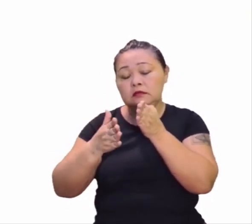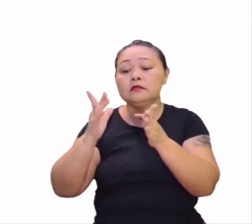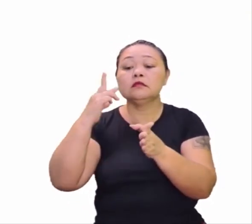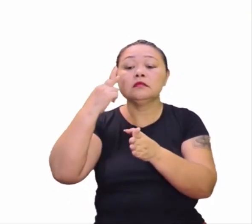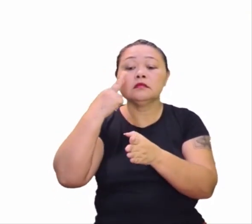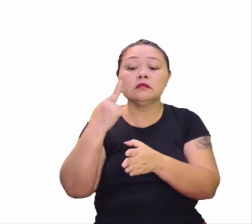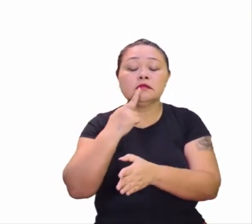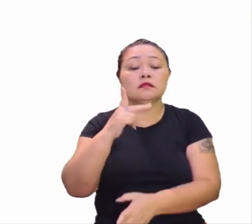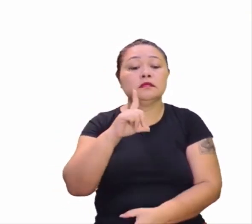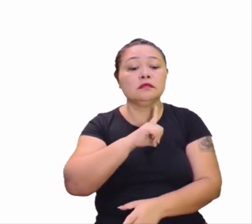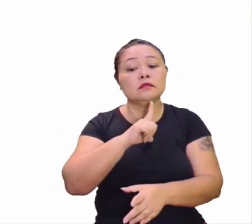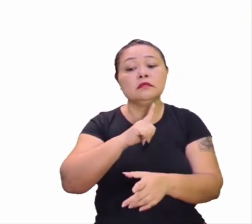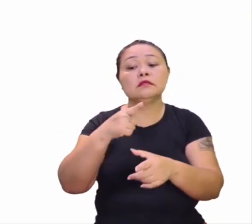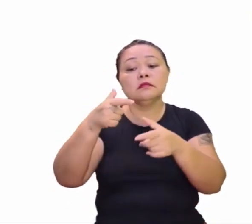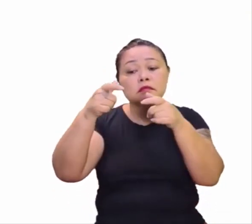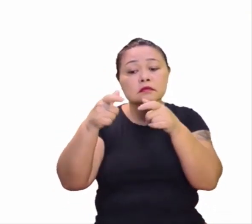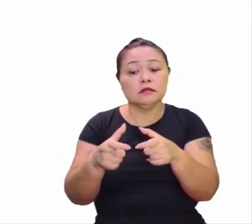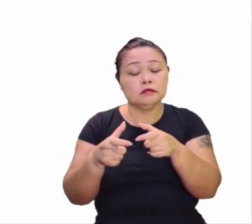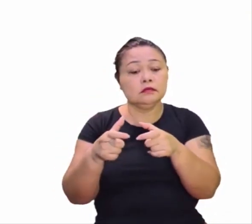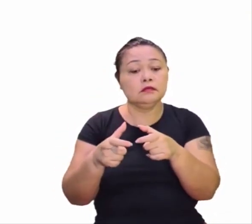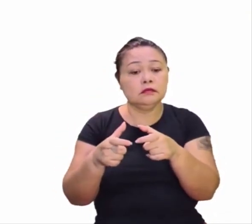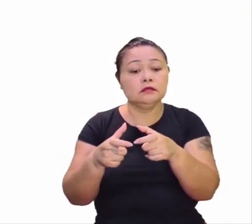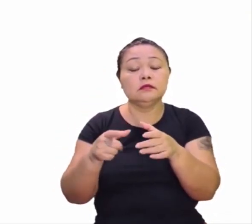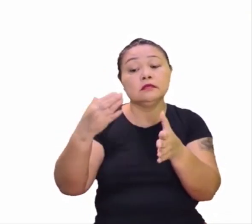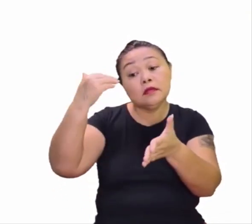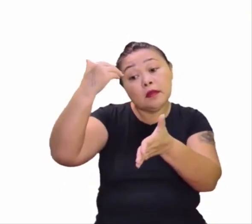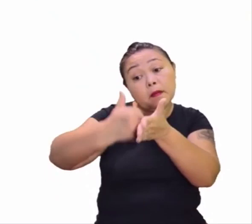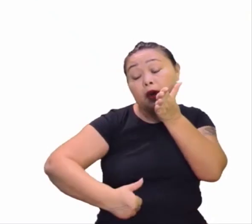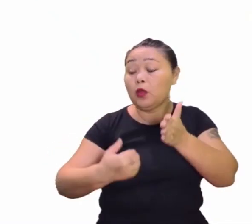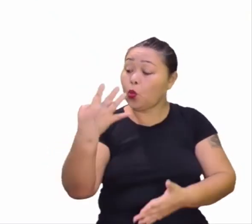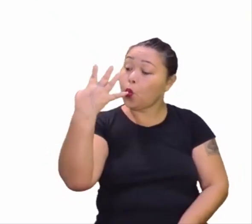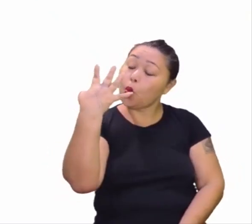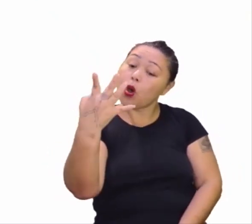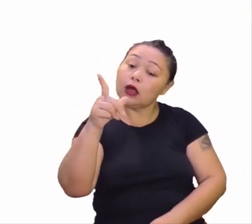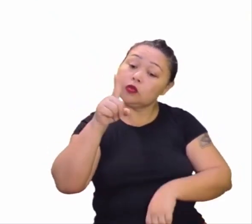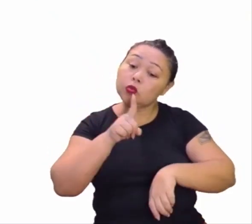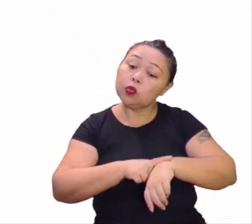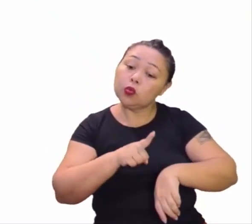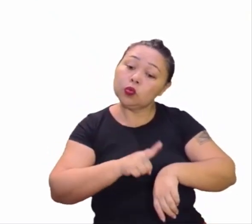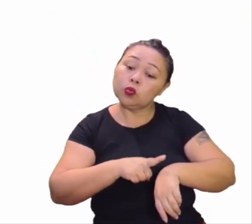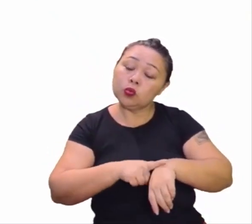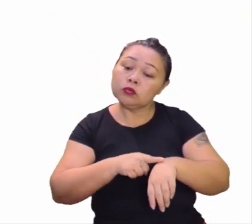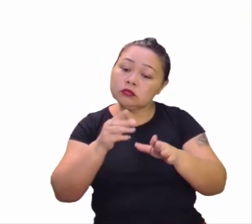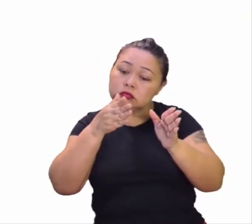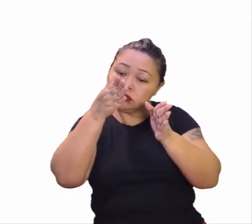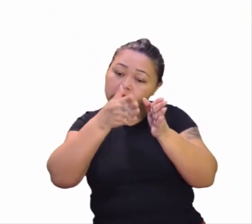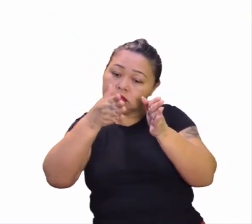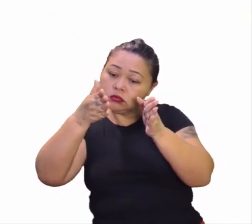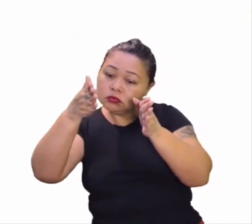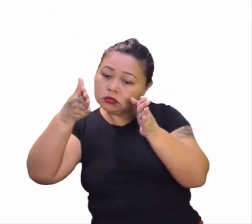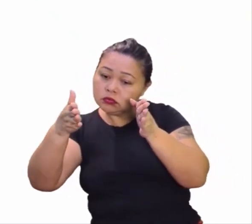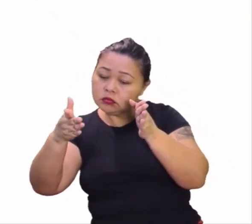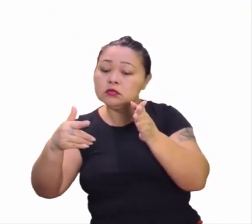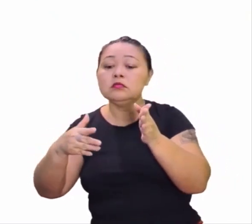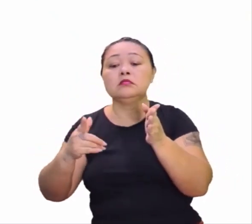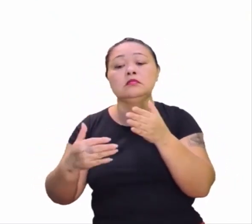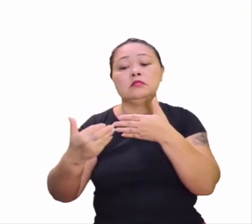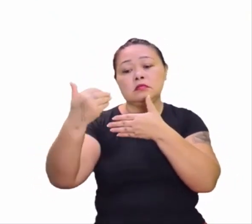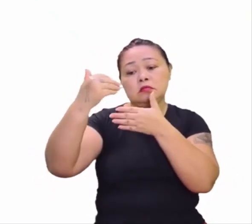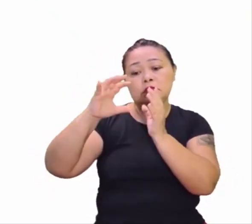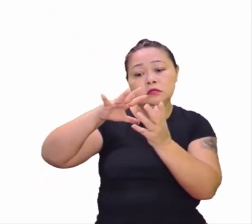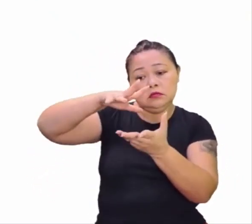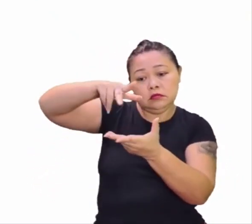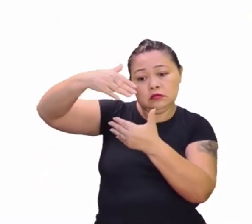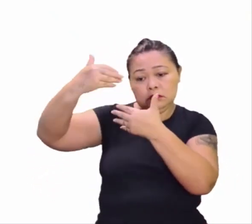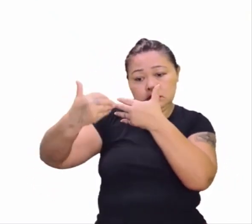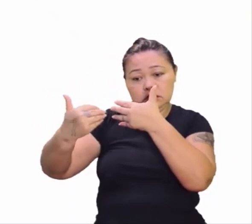está localizado, tem aí menos 4 horas em relação ao meridiano de Greenwich. E o